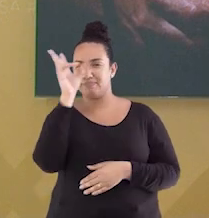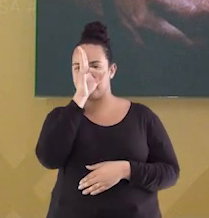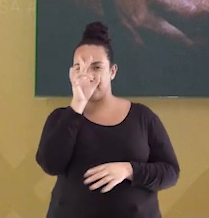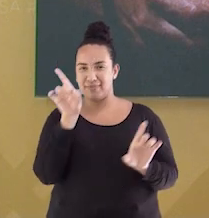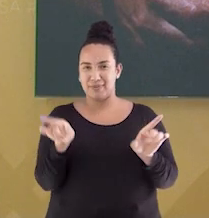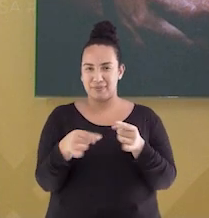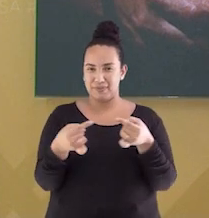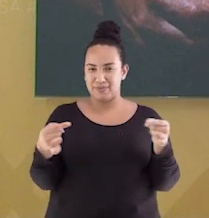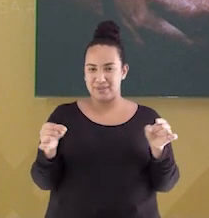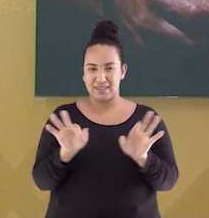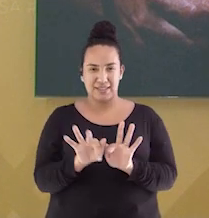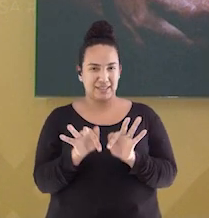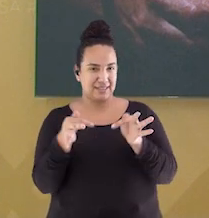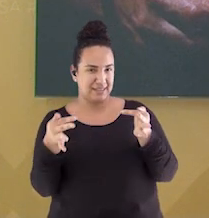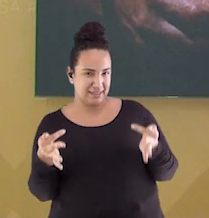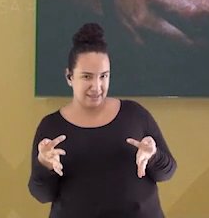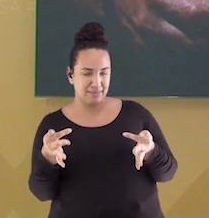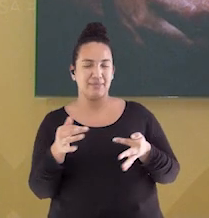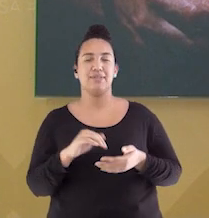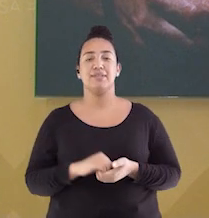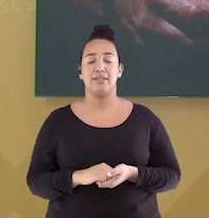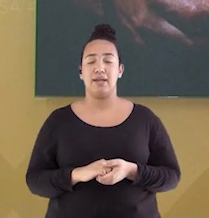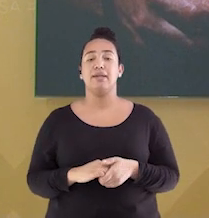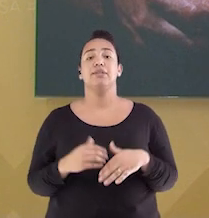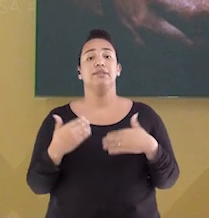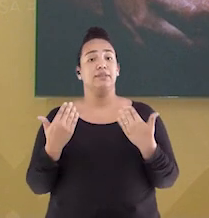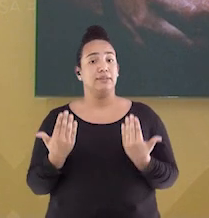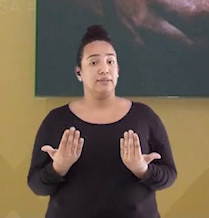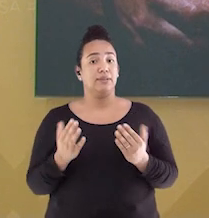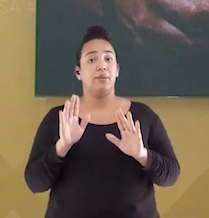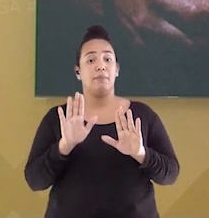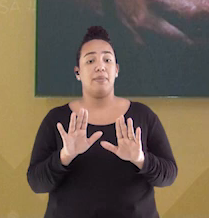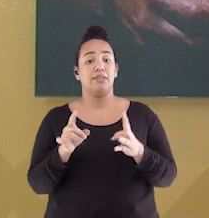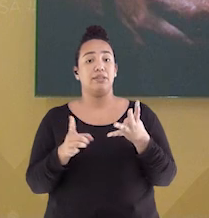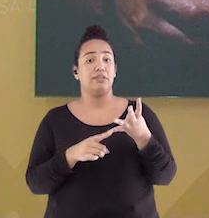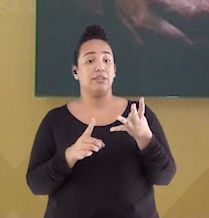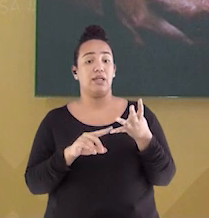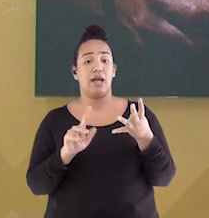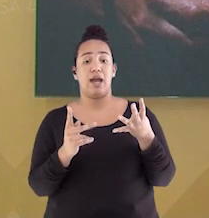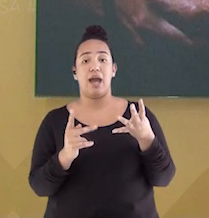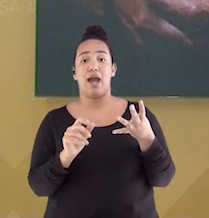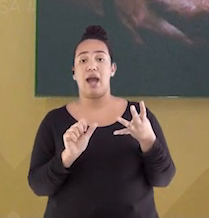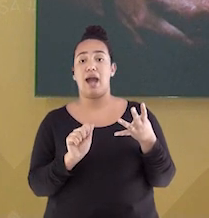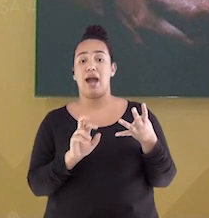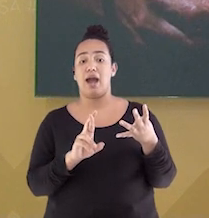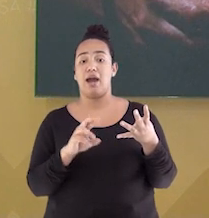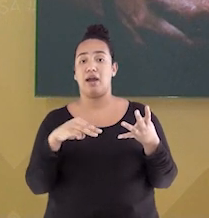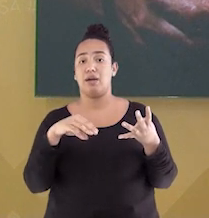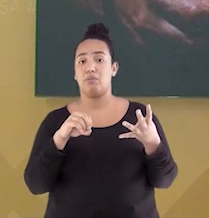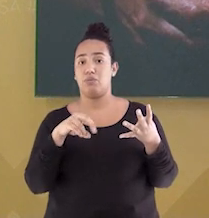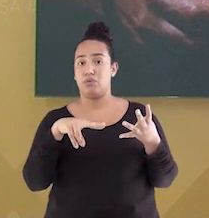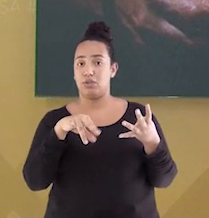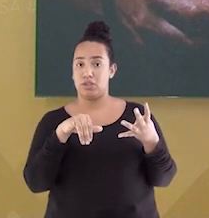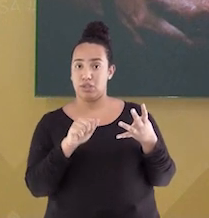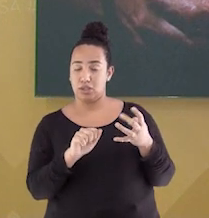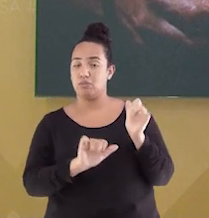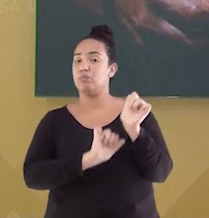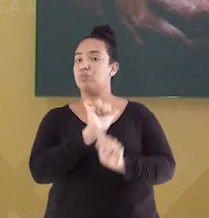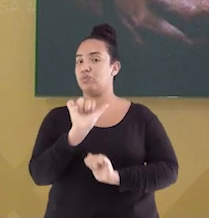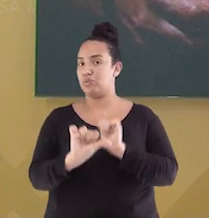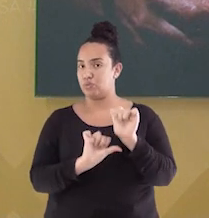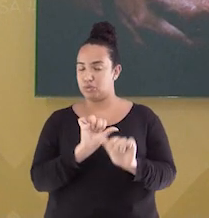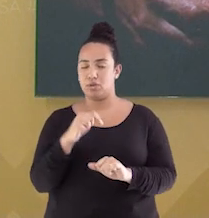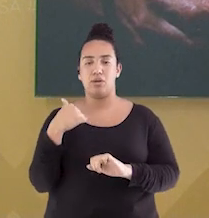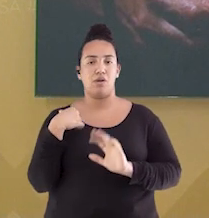bem simples, não é mesmo? Em compensação, a harmonia dela muda bastante quando está sendo cantada. Eu vou mostrar para